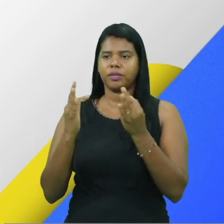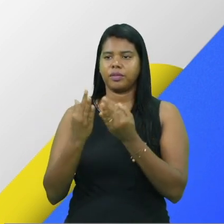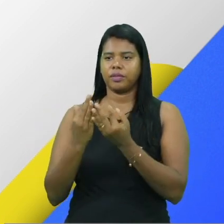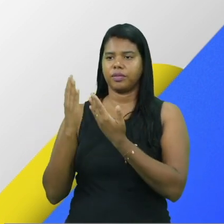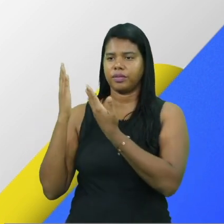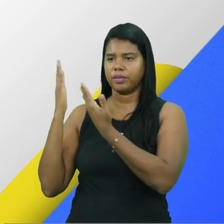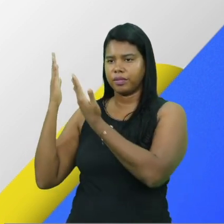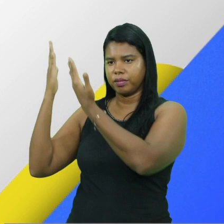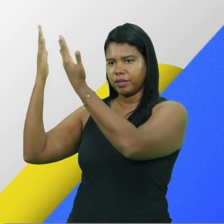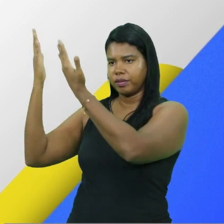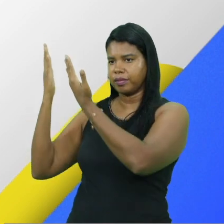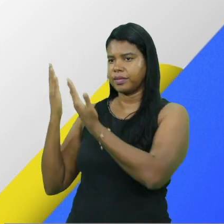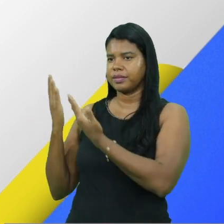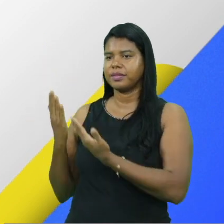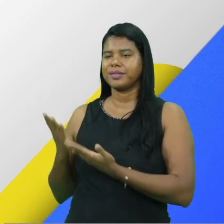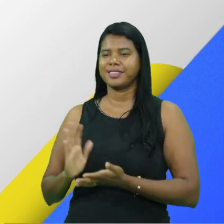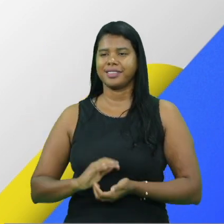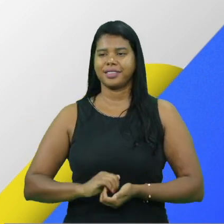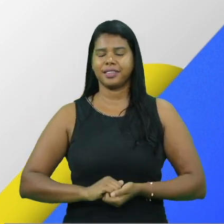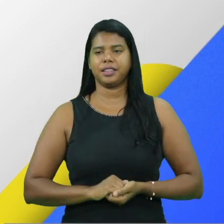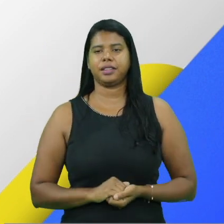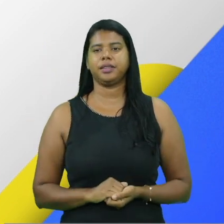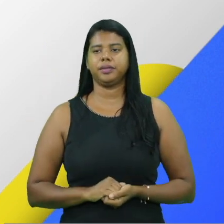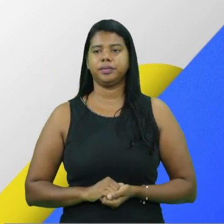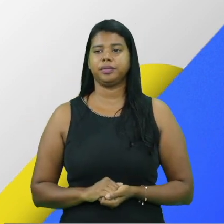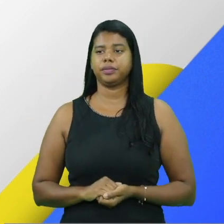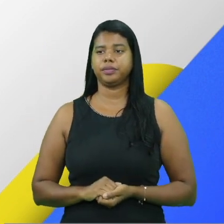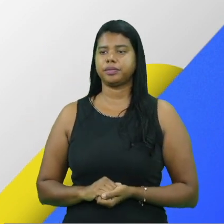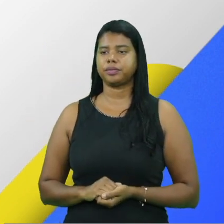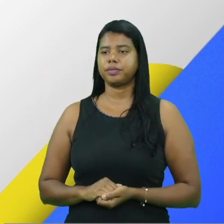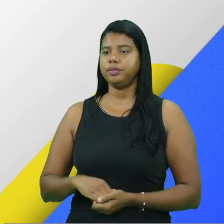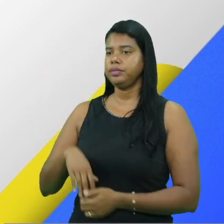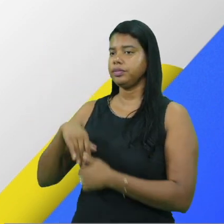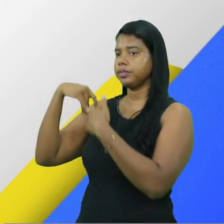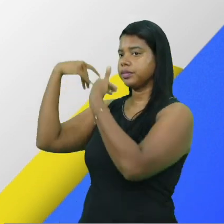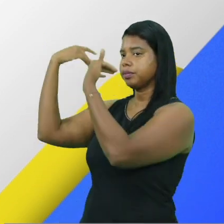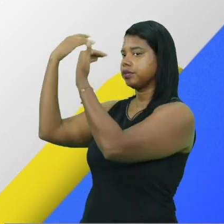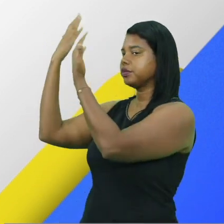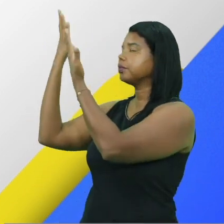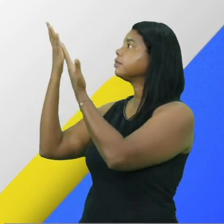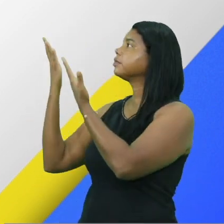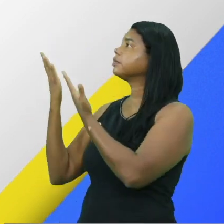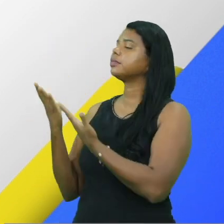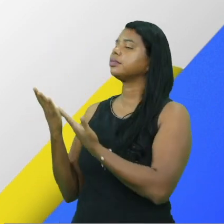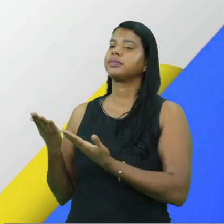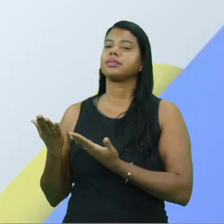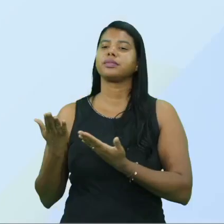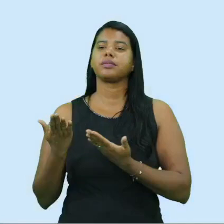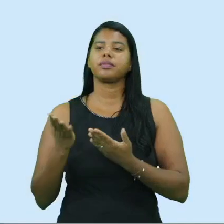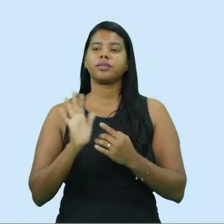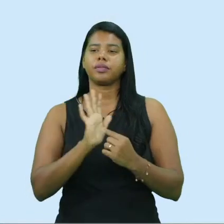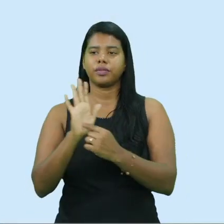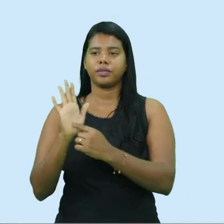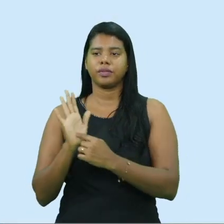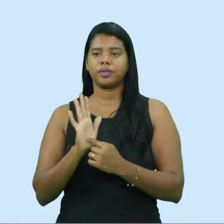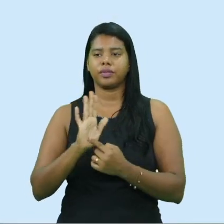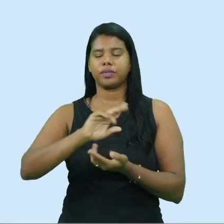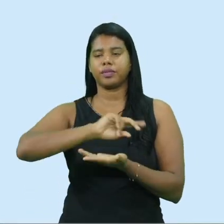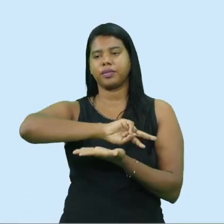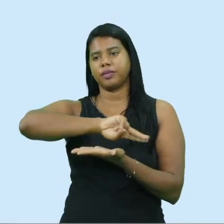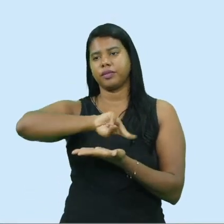tipográfica. Aí você tem uma família tipográfica que é da helvética em suas